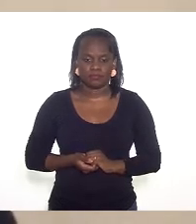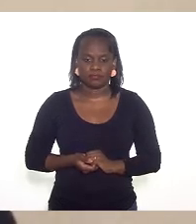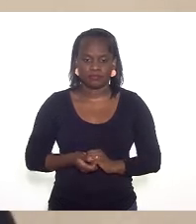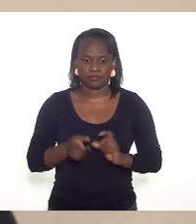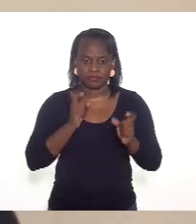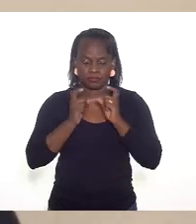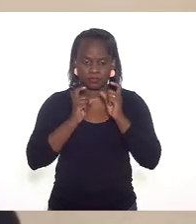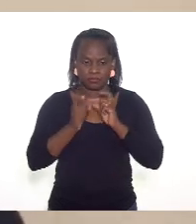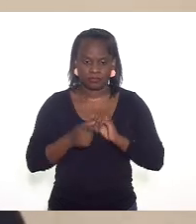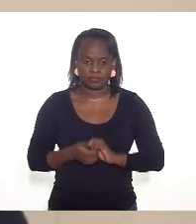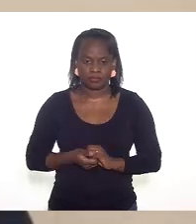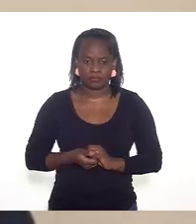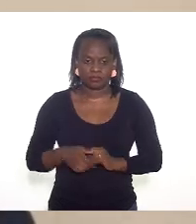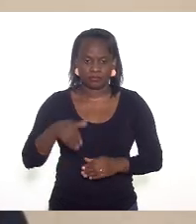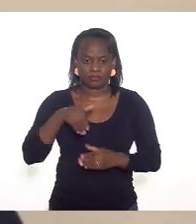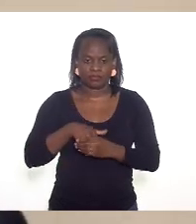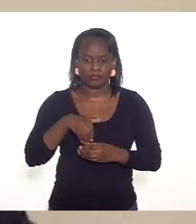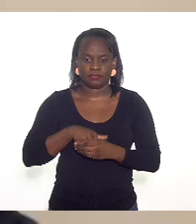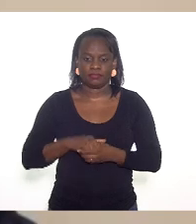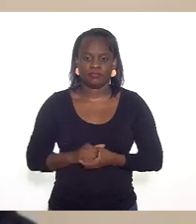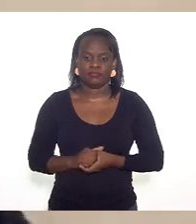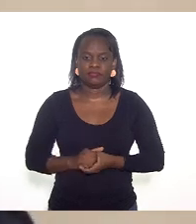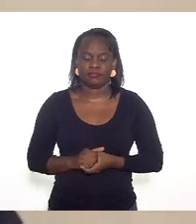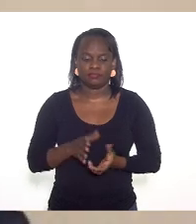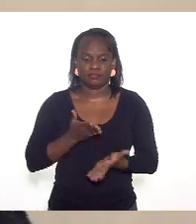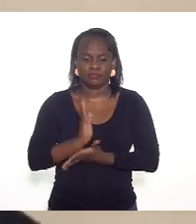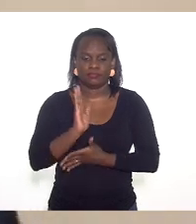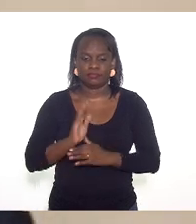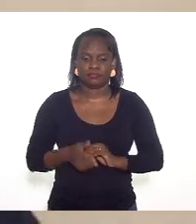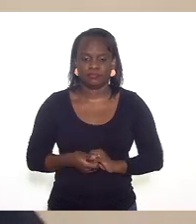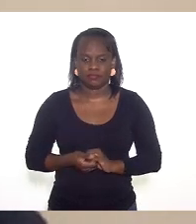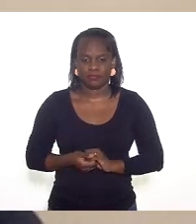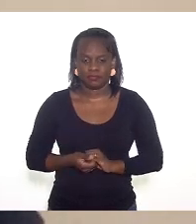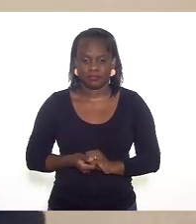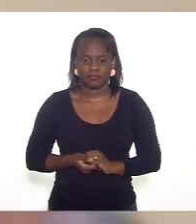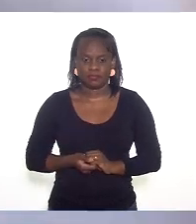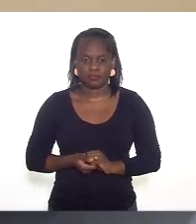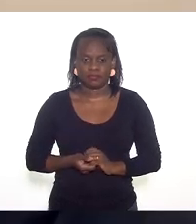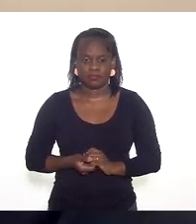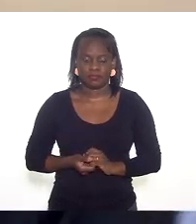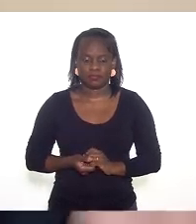Em discussão, em votação, aprovado.